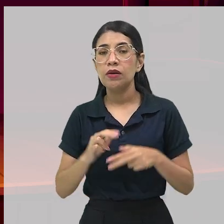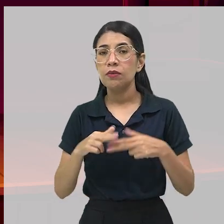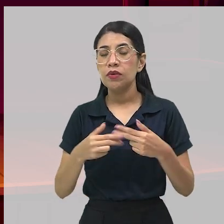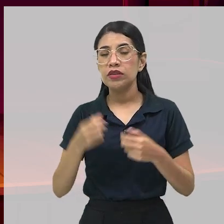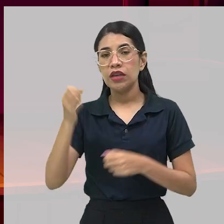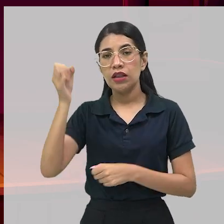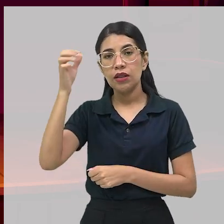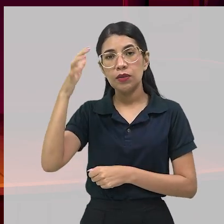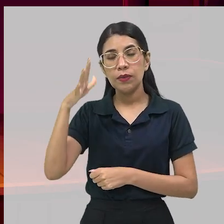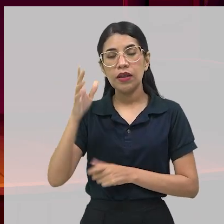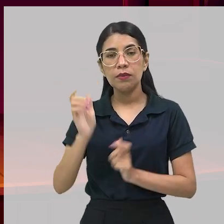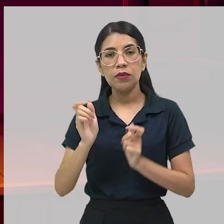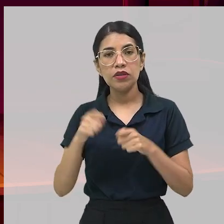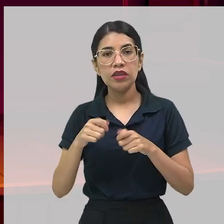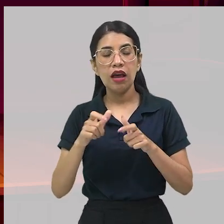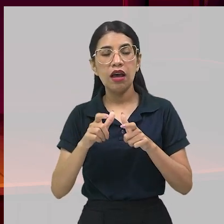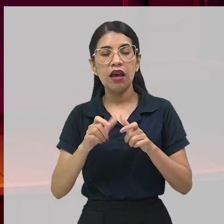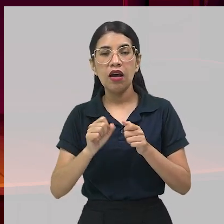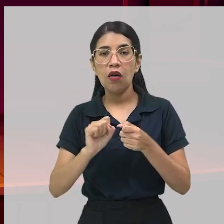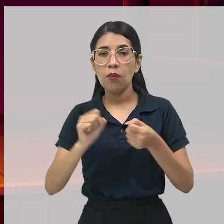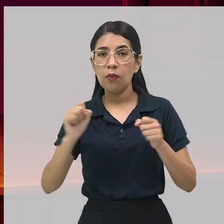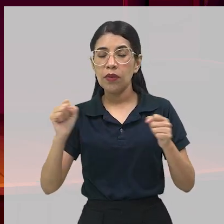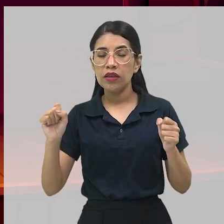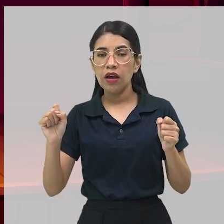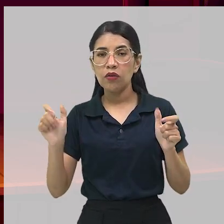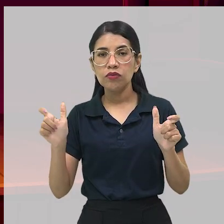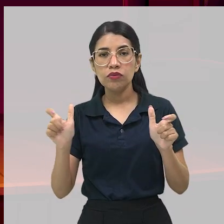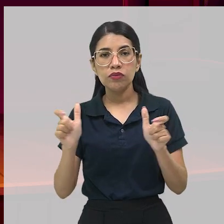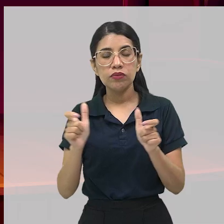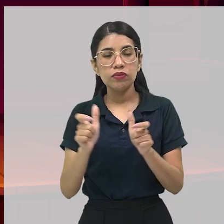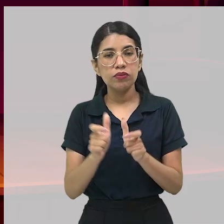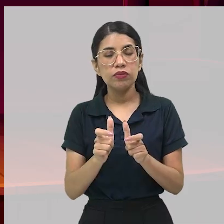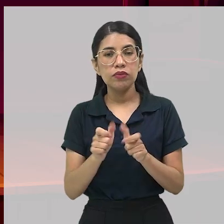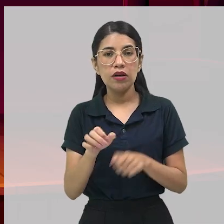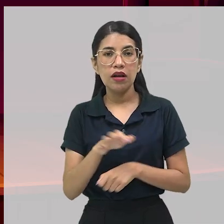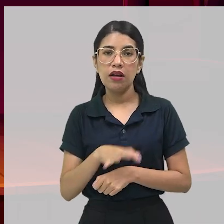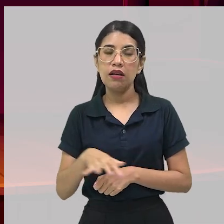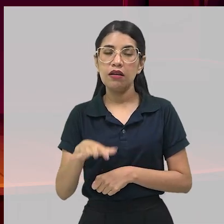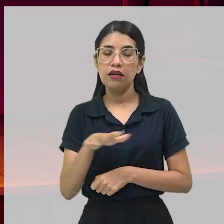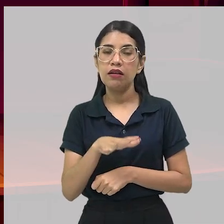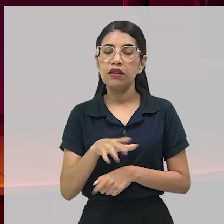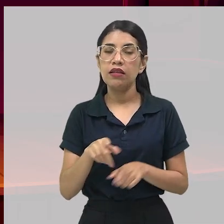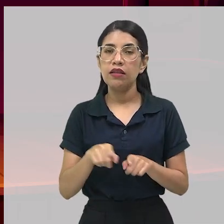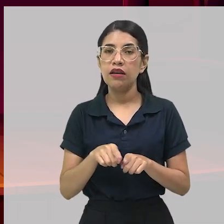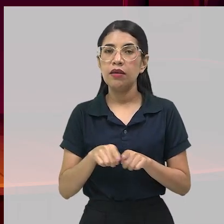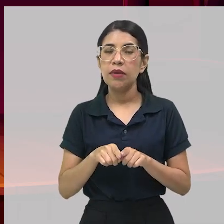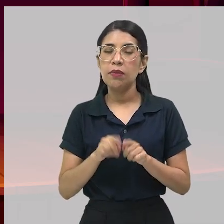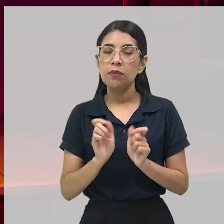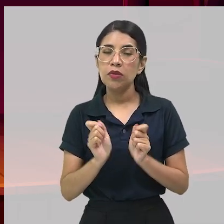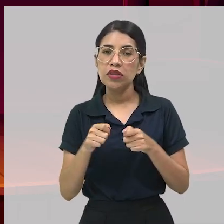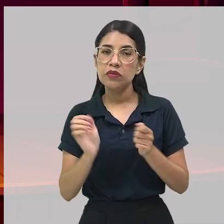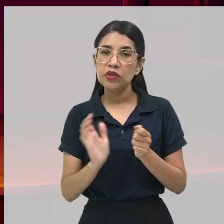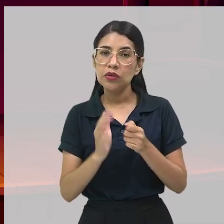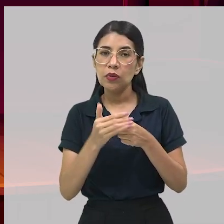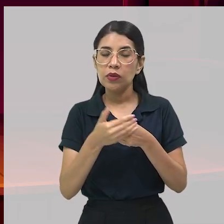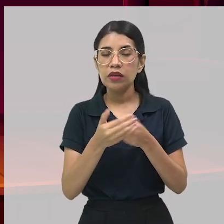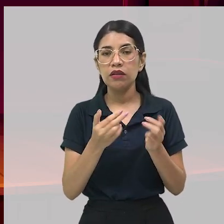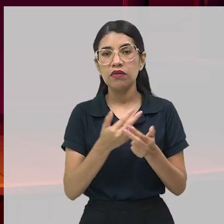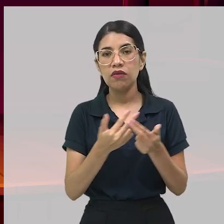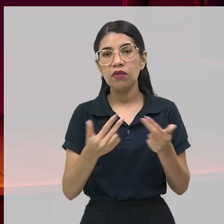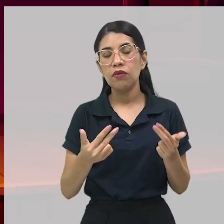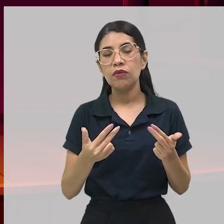a iluminação ela tem o poder de aumentar ou diminuir o espaço dentro do palco, até de esconder algumas